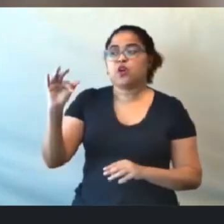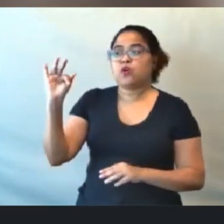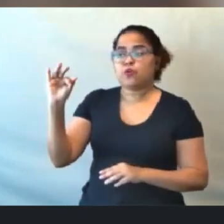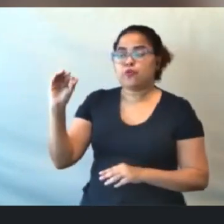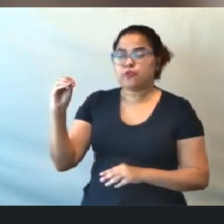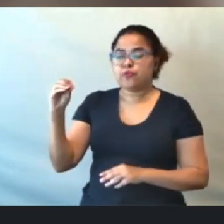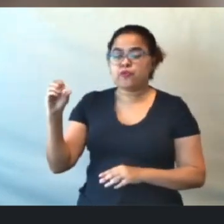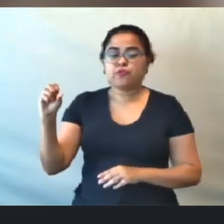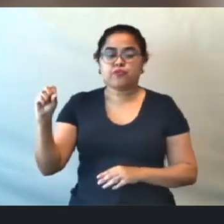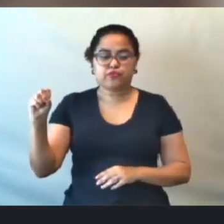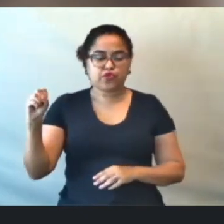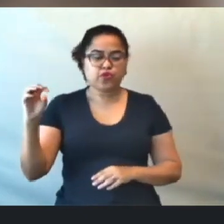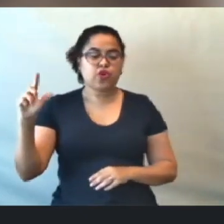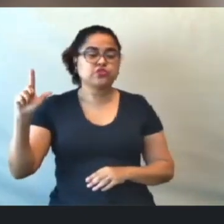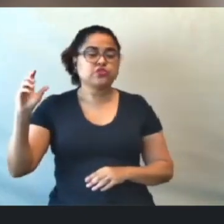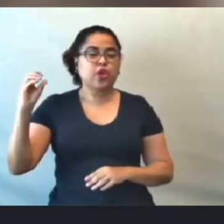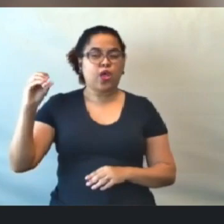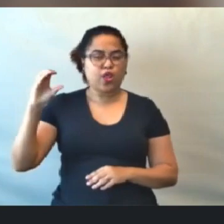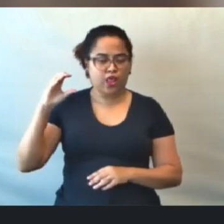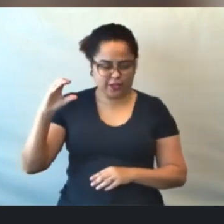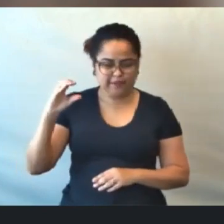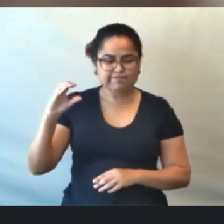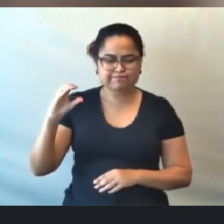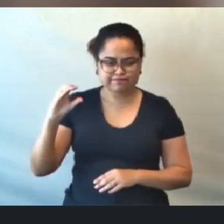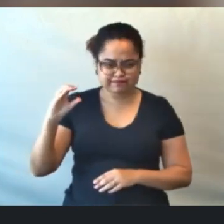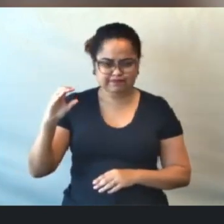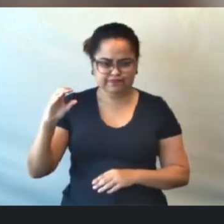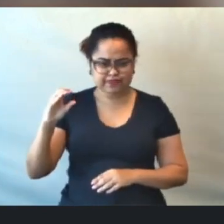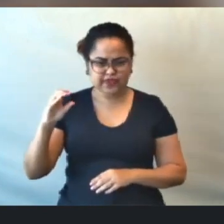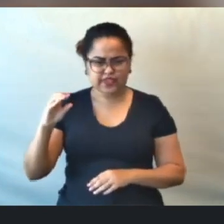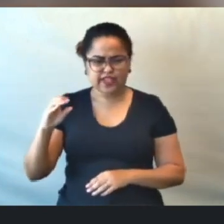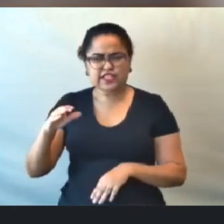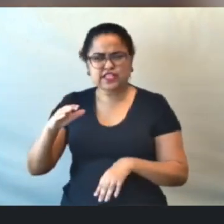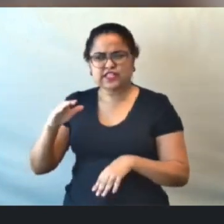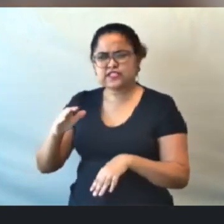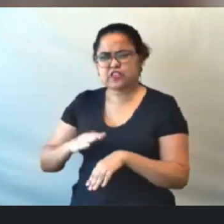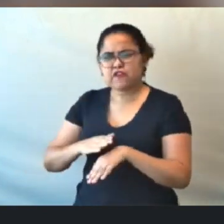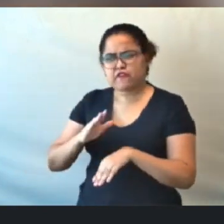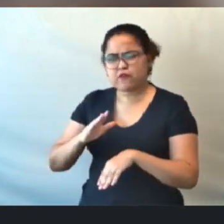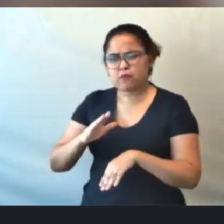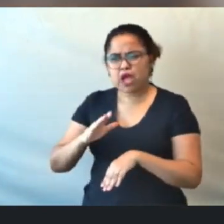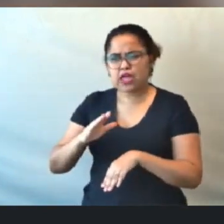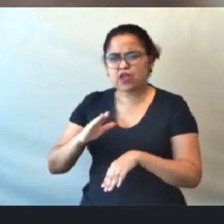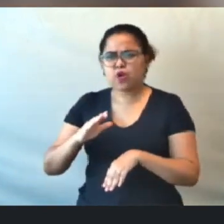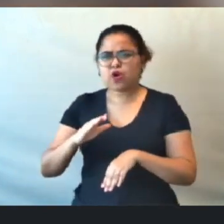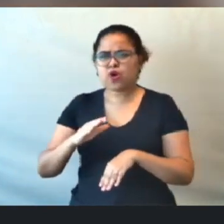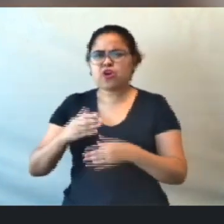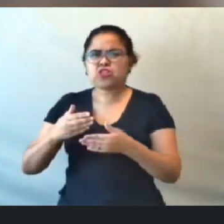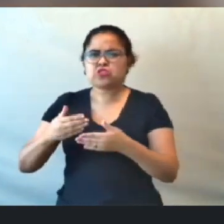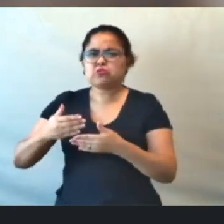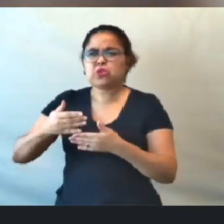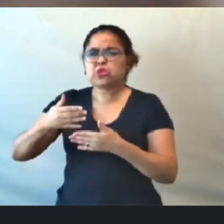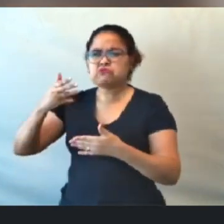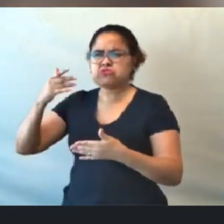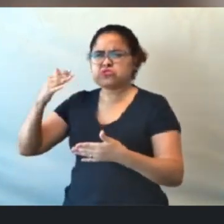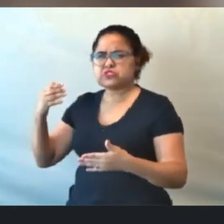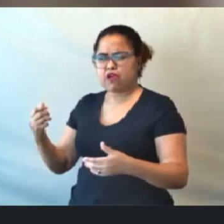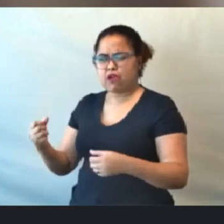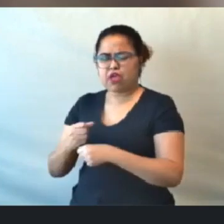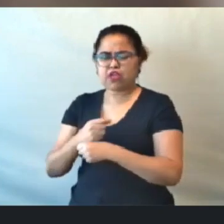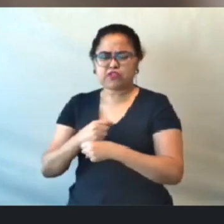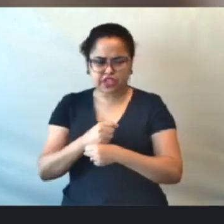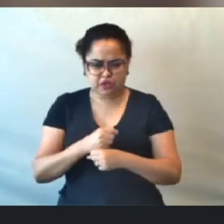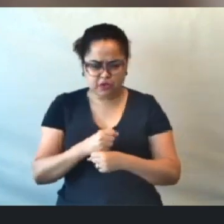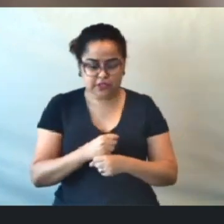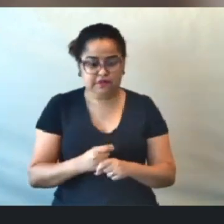então se a entrada de fósforo foi maior do que nos anos anteriores, imediatamente deveria haver um